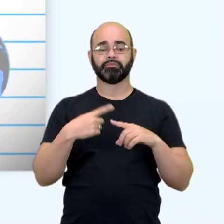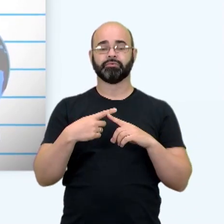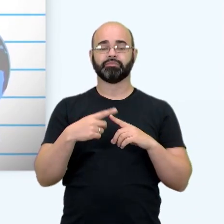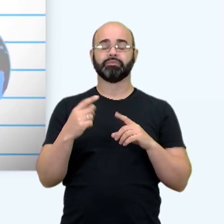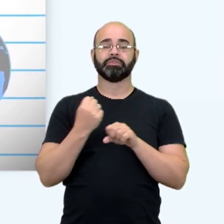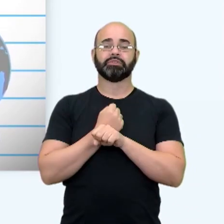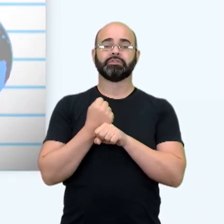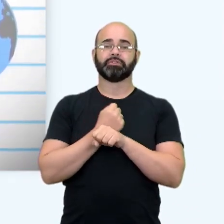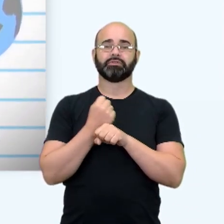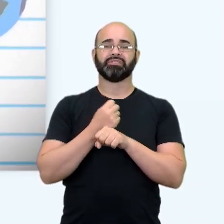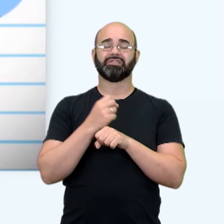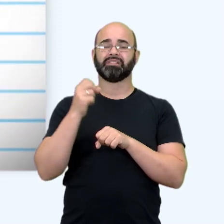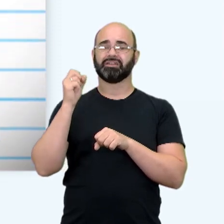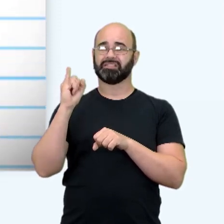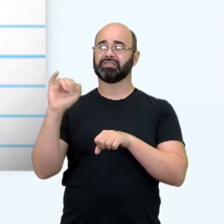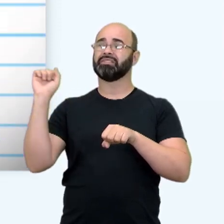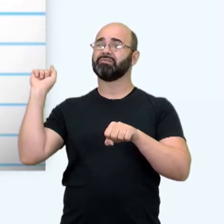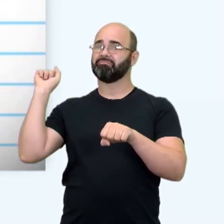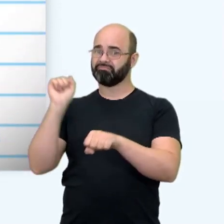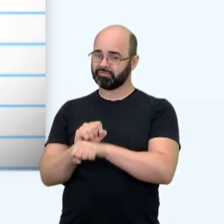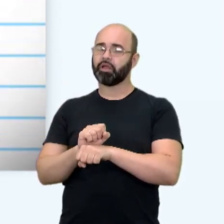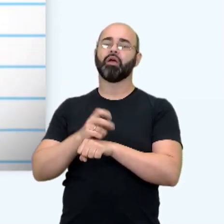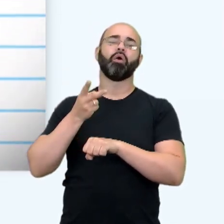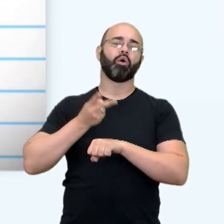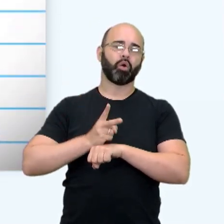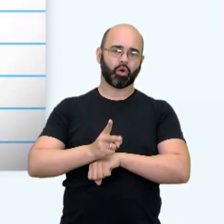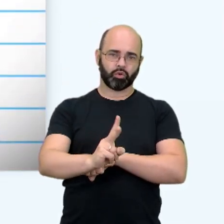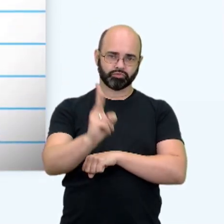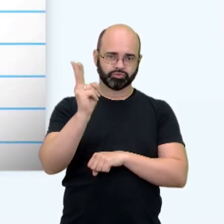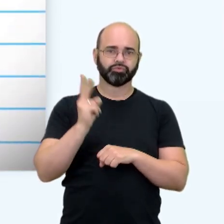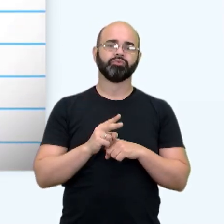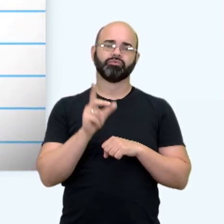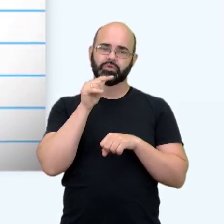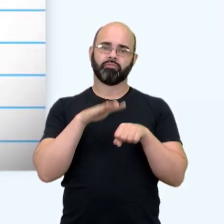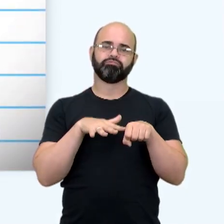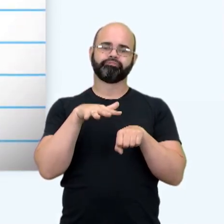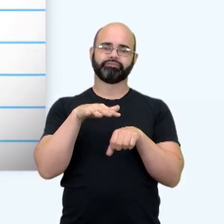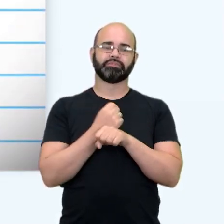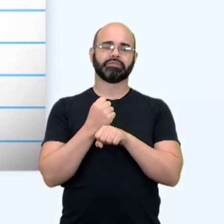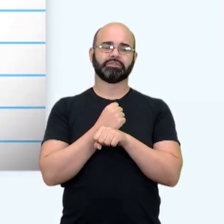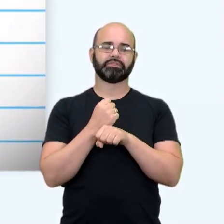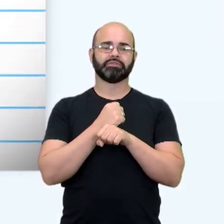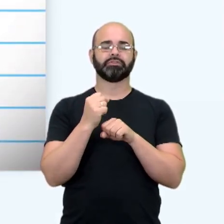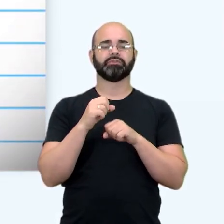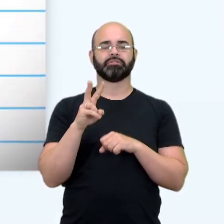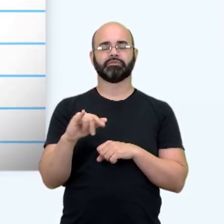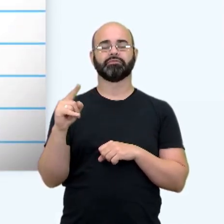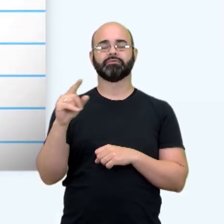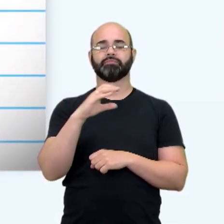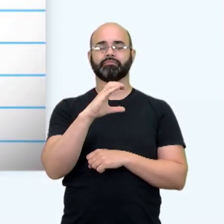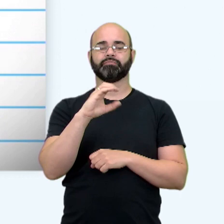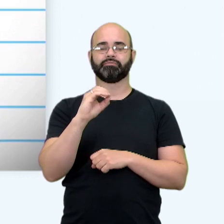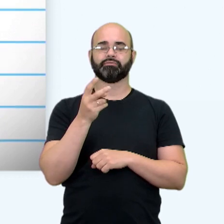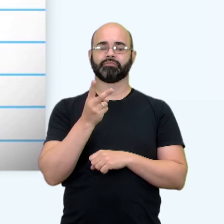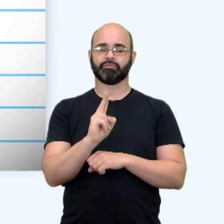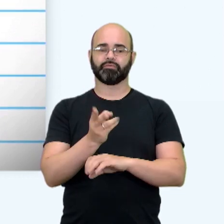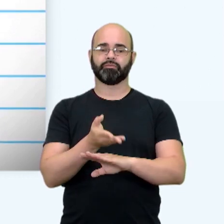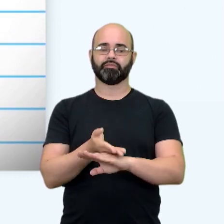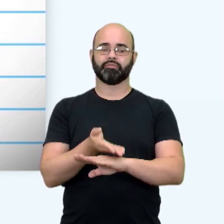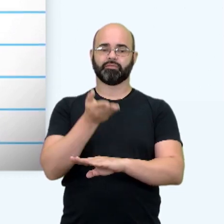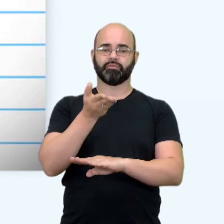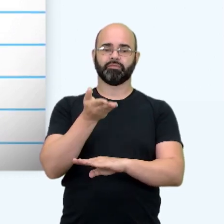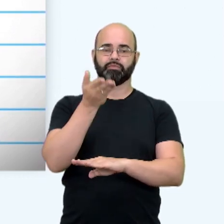as emissões. De acordo com a Agência Internacional de Energia, as emissões globais de dióxido de carbono oriundas do setor